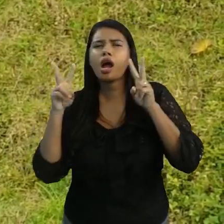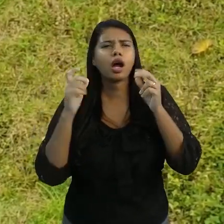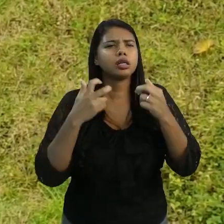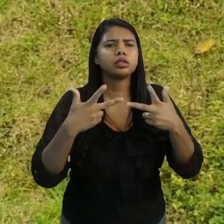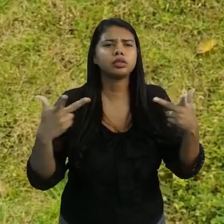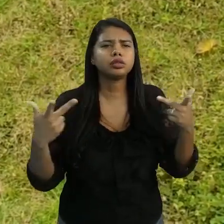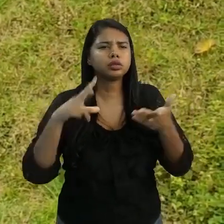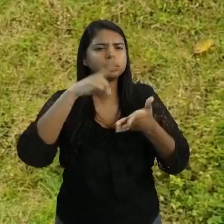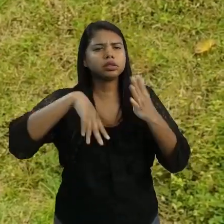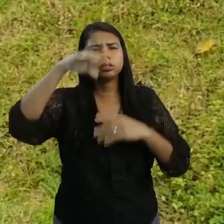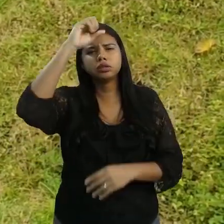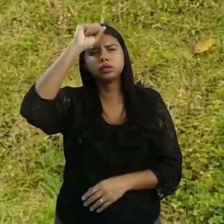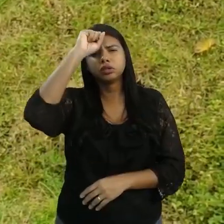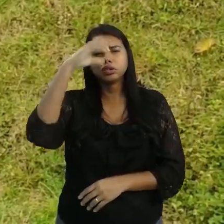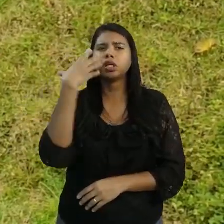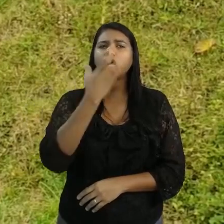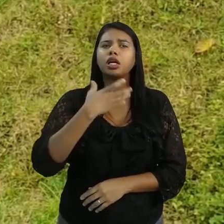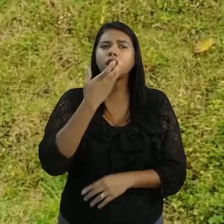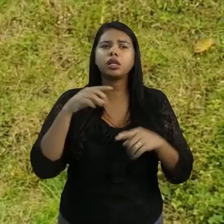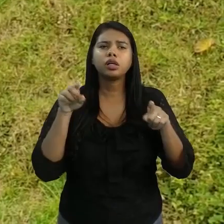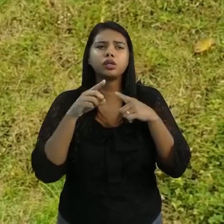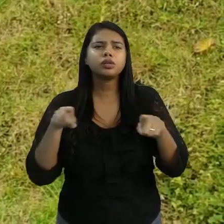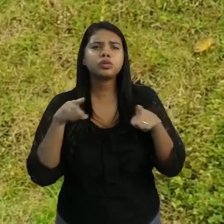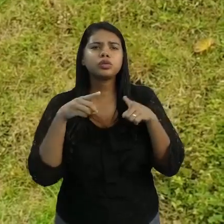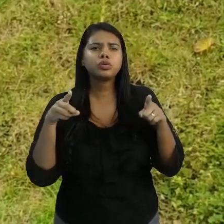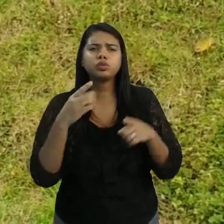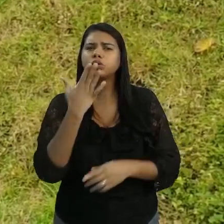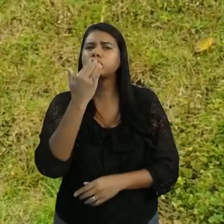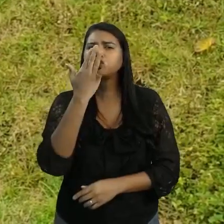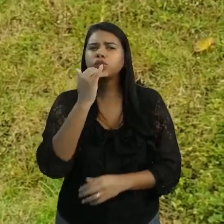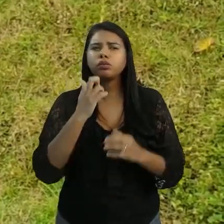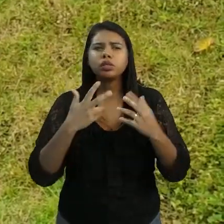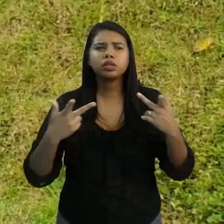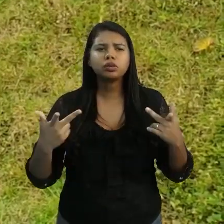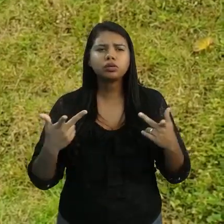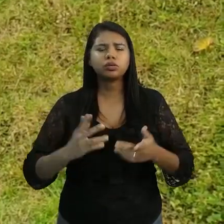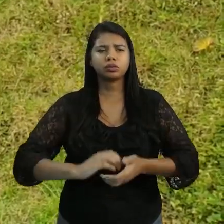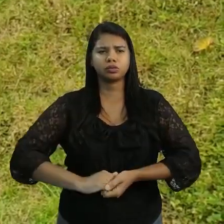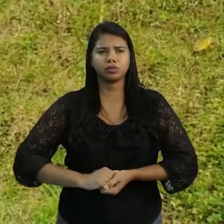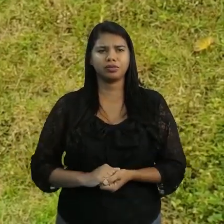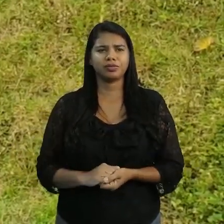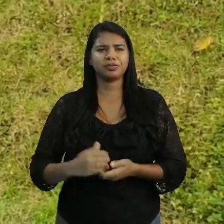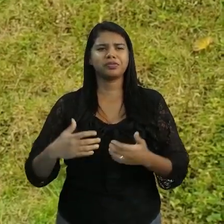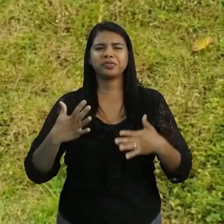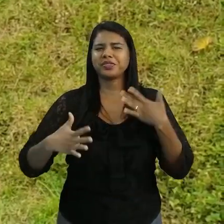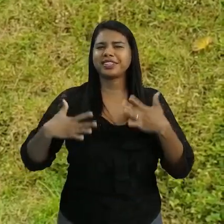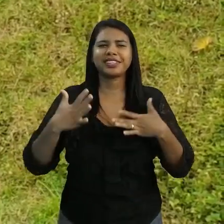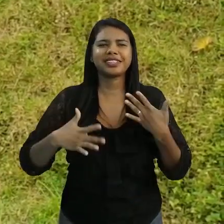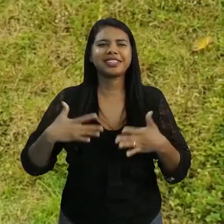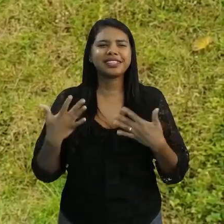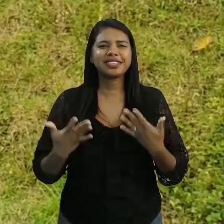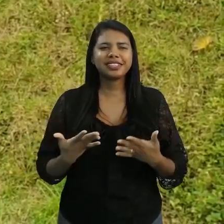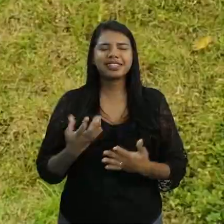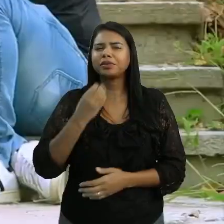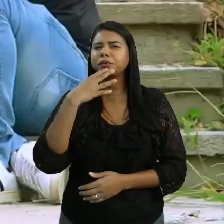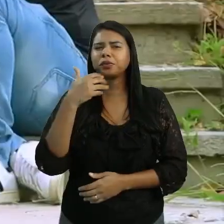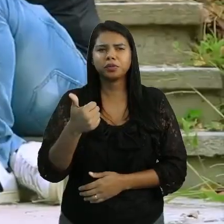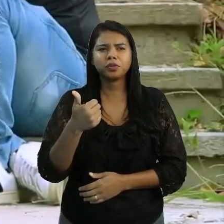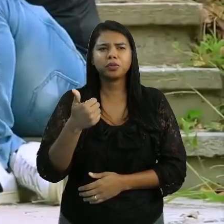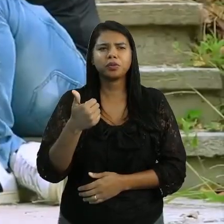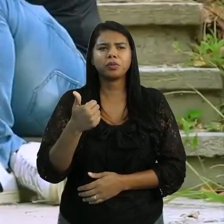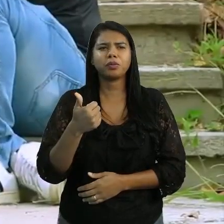fiquei muito encantado, voltei. Então já foi de Natal para o Rio sabendo que queria encontrar, pelo menos conhecer. Foi realmente uma escolha, uma